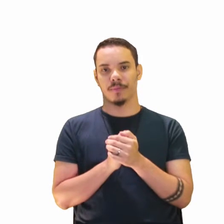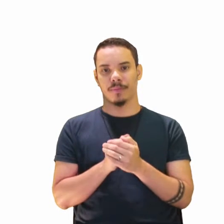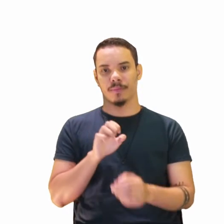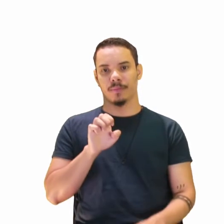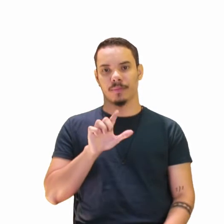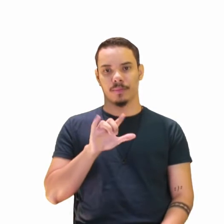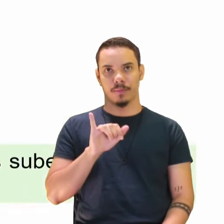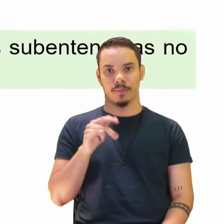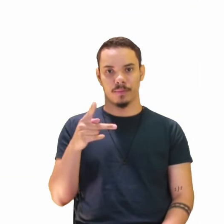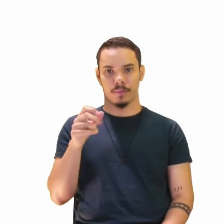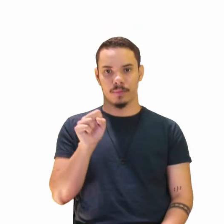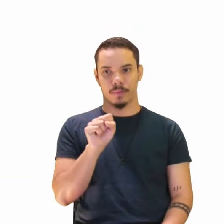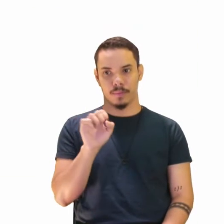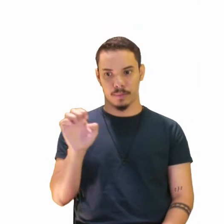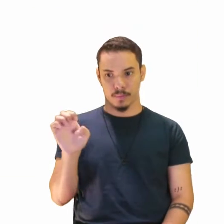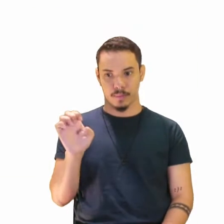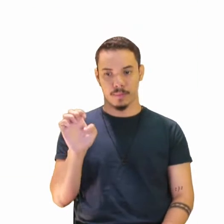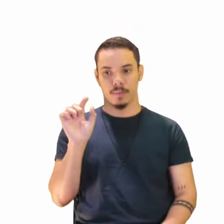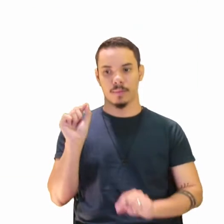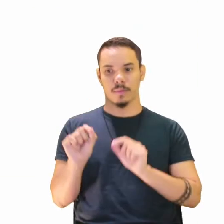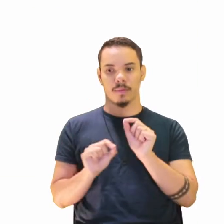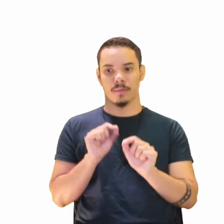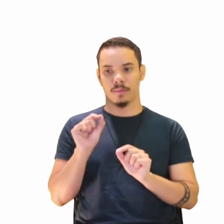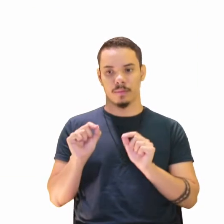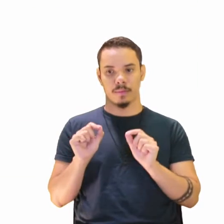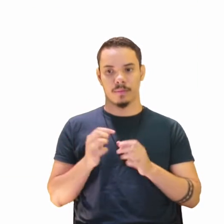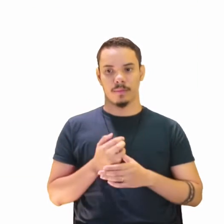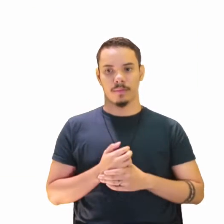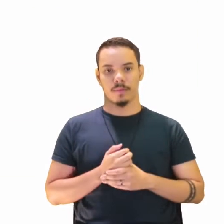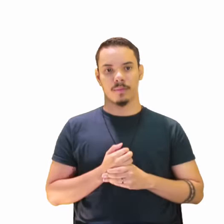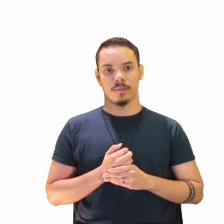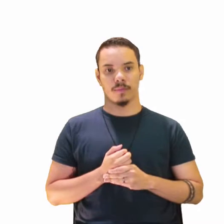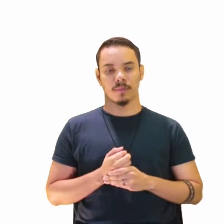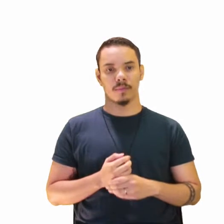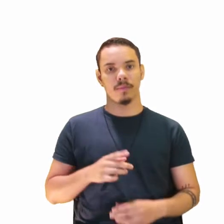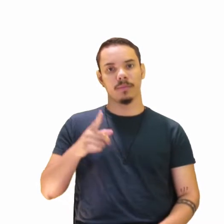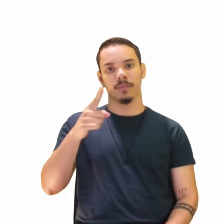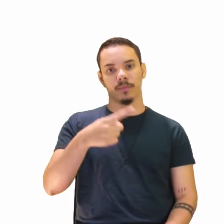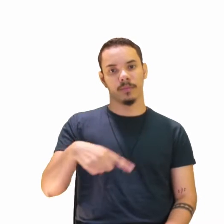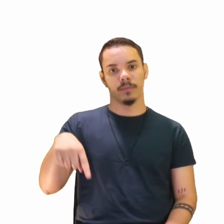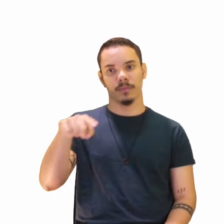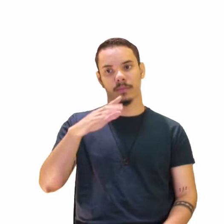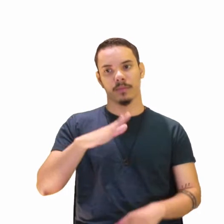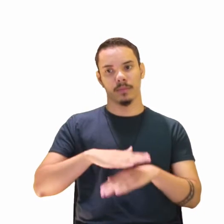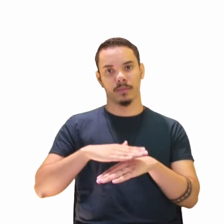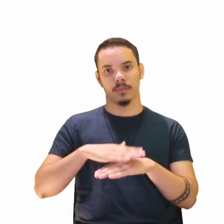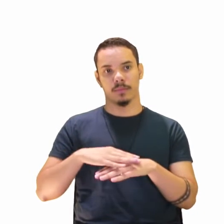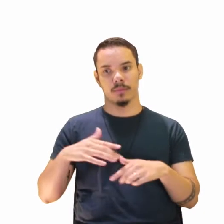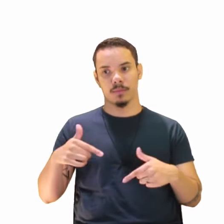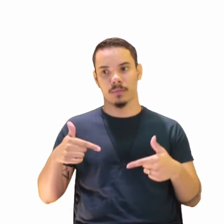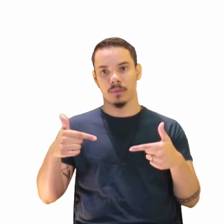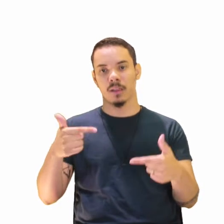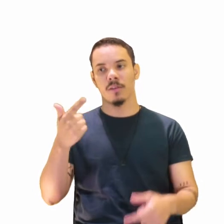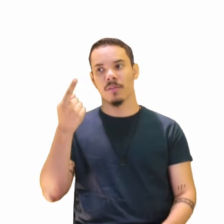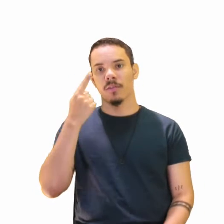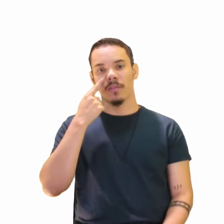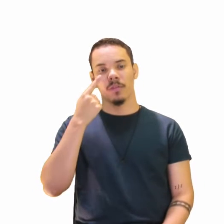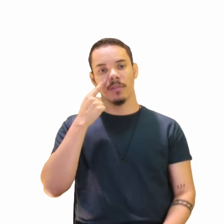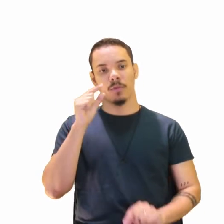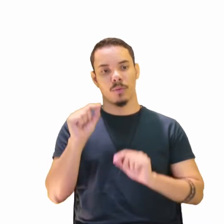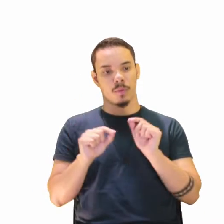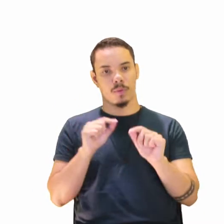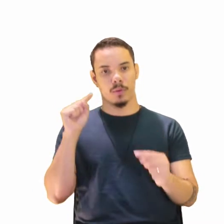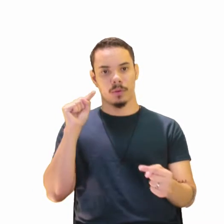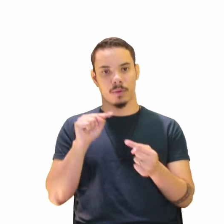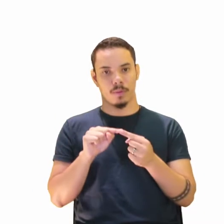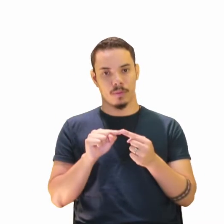O que é a elipse, amadinho? O que você o que tem a ver essa questão da